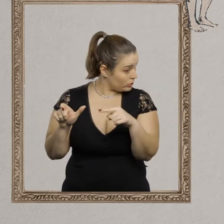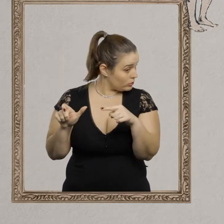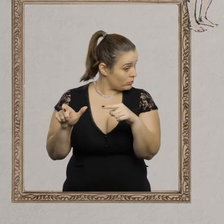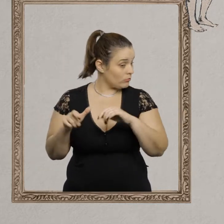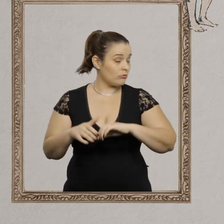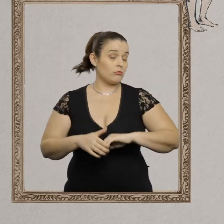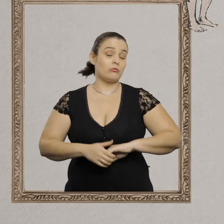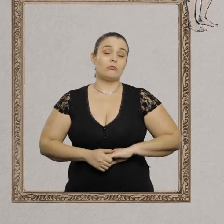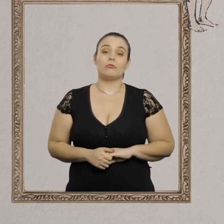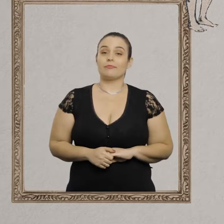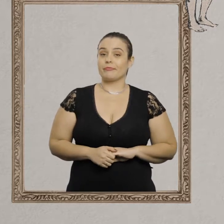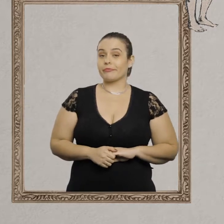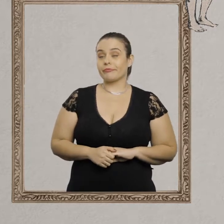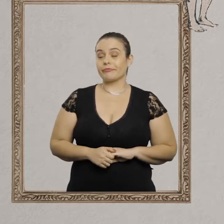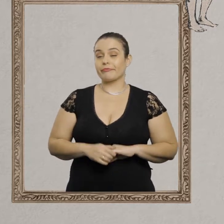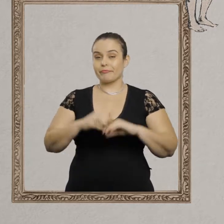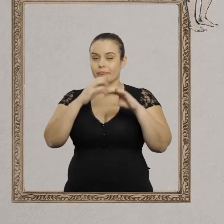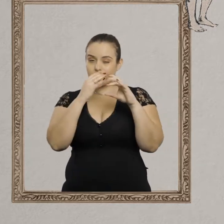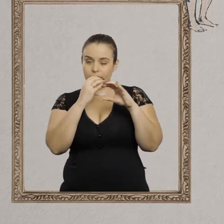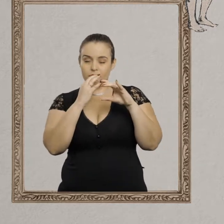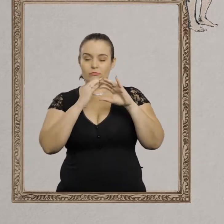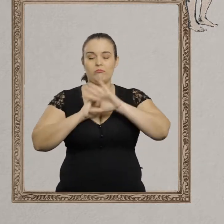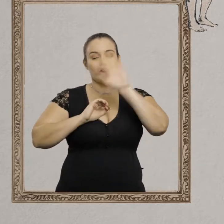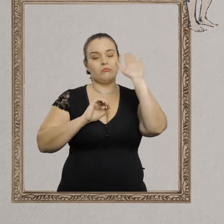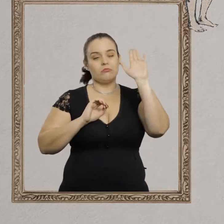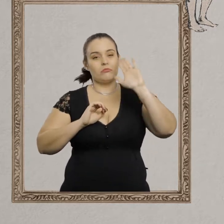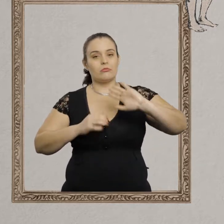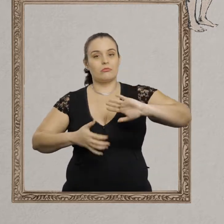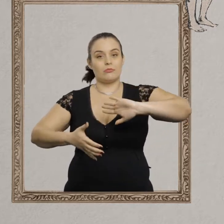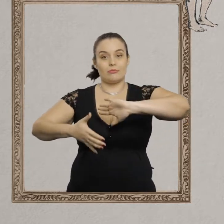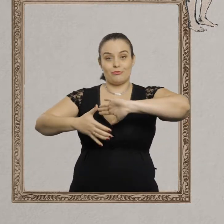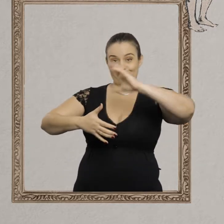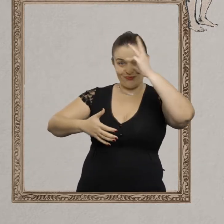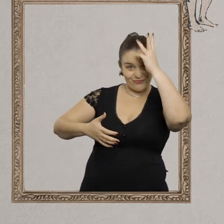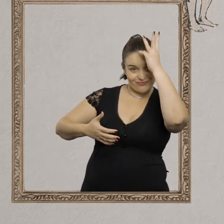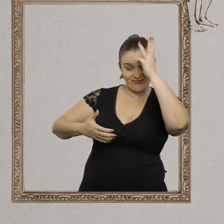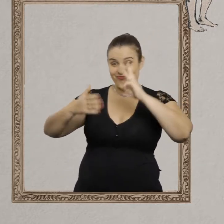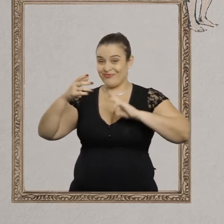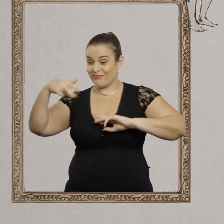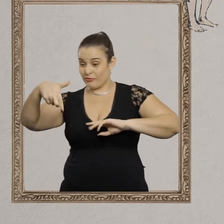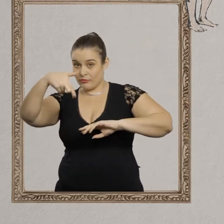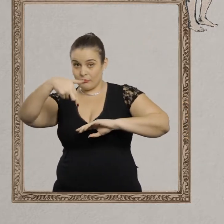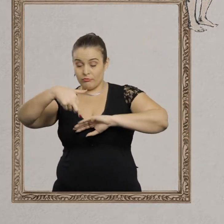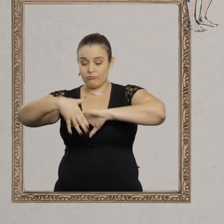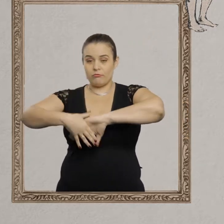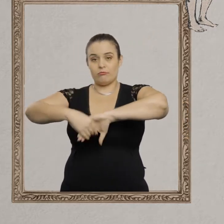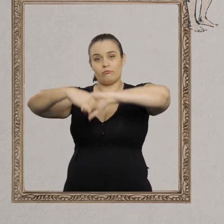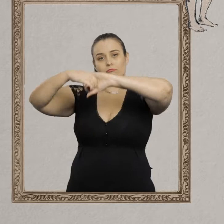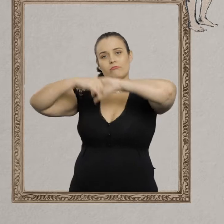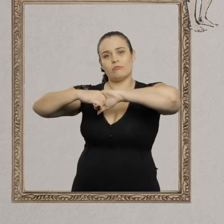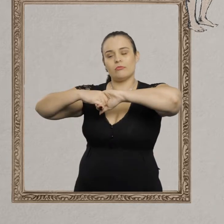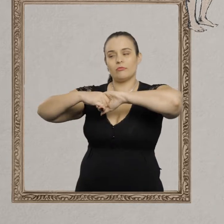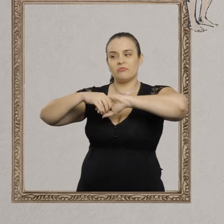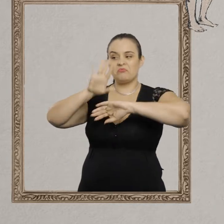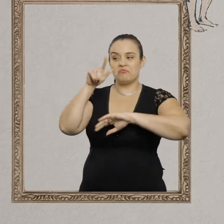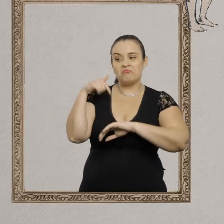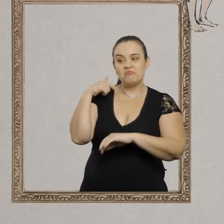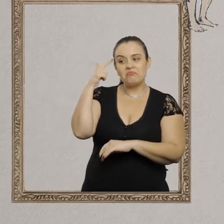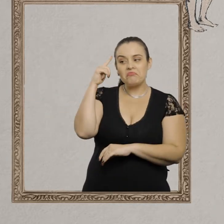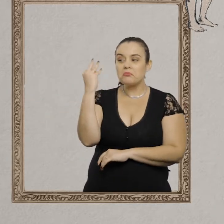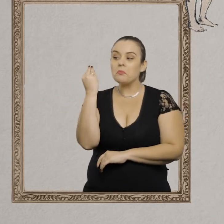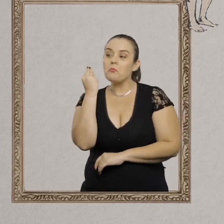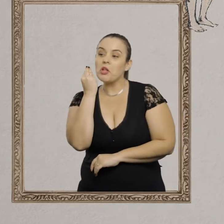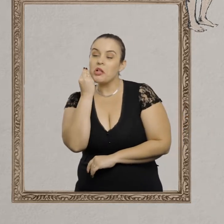delas. Peter quis se despedir logo. Wendy apertou a mão de Peter. Ela não sabia se ele preferia um